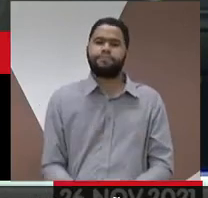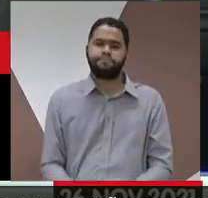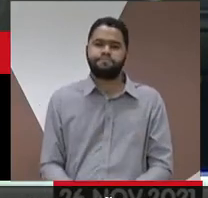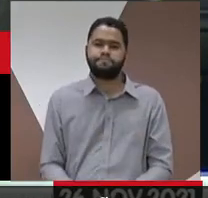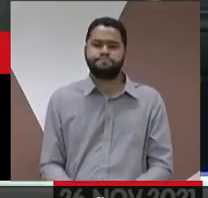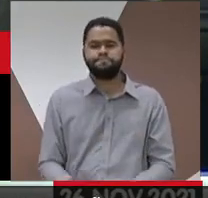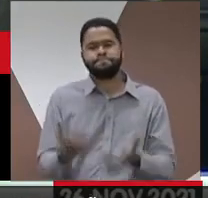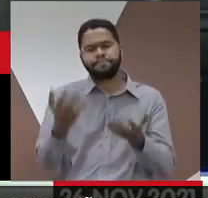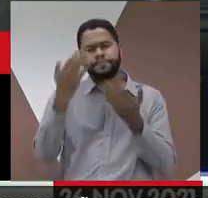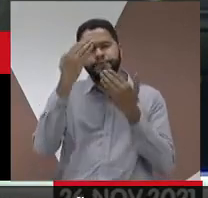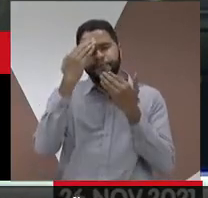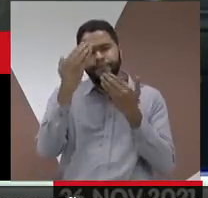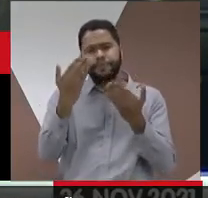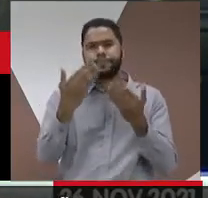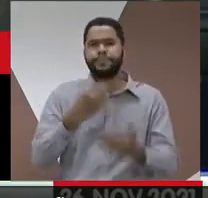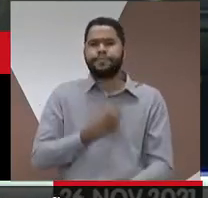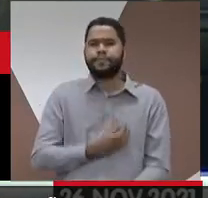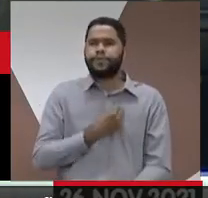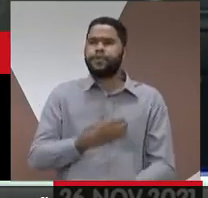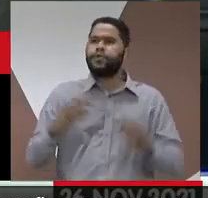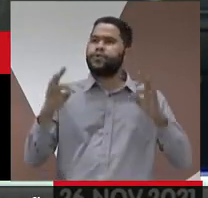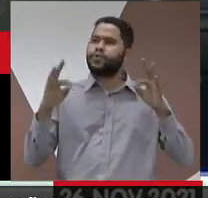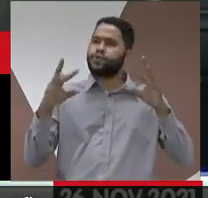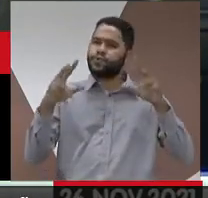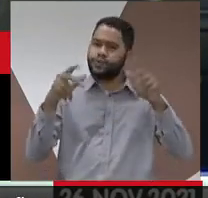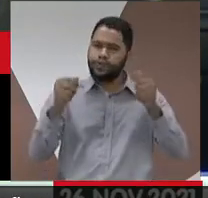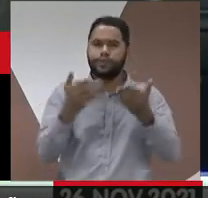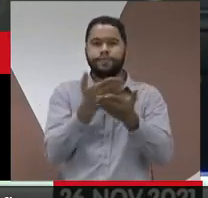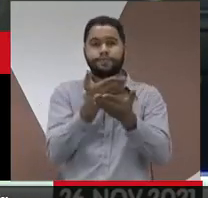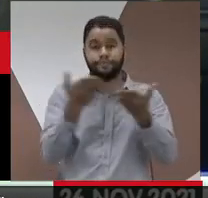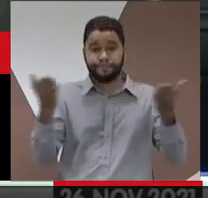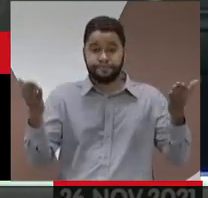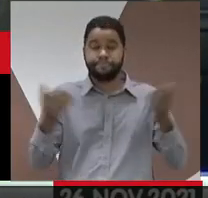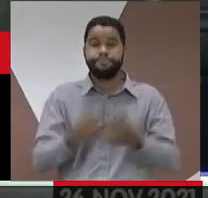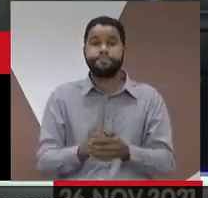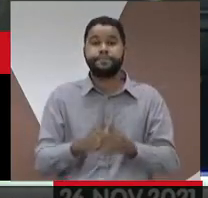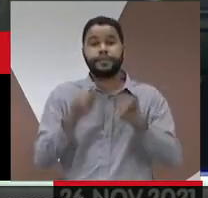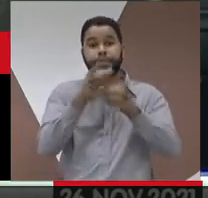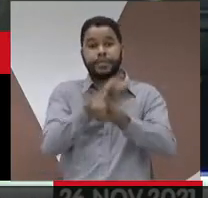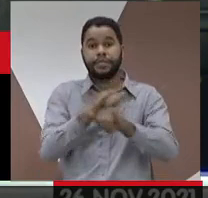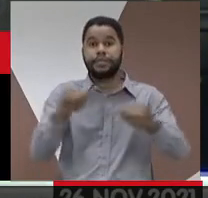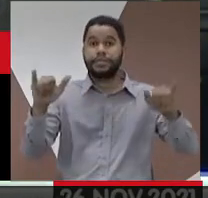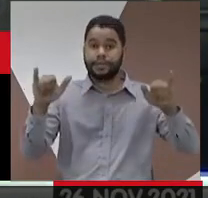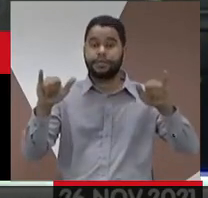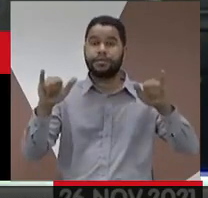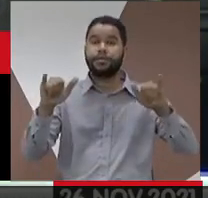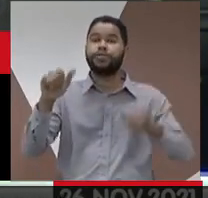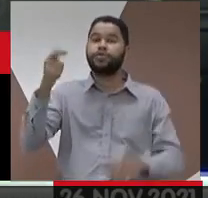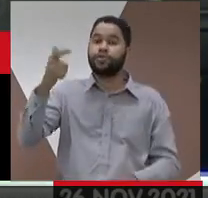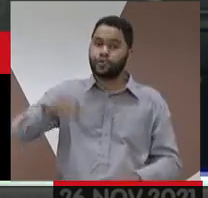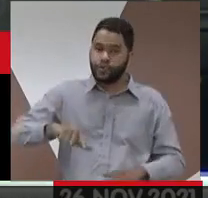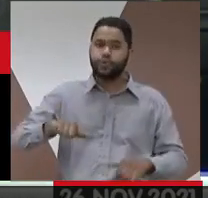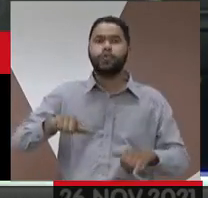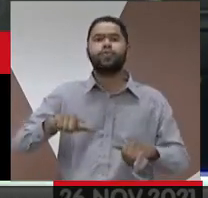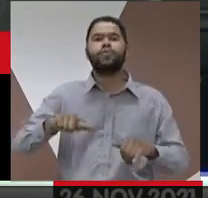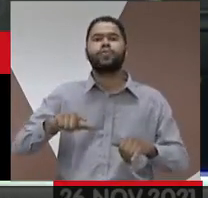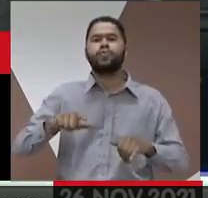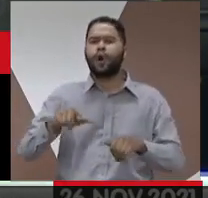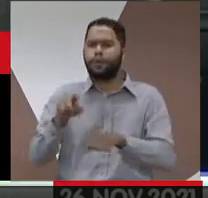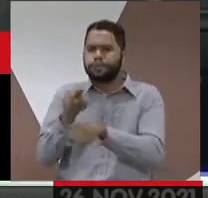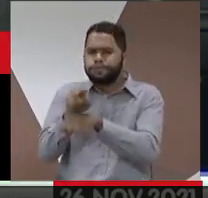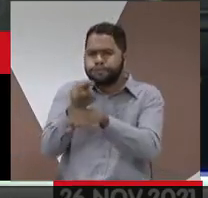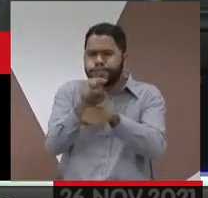Quero agradecer muito a presença de todas, de todos, e dizer que a Assembleia, mais uma vez, está